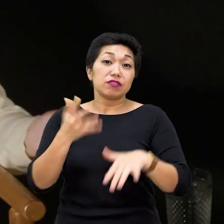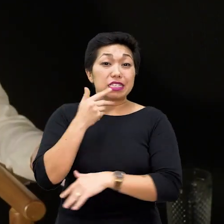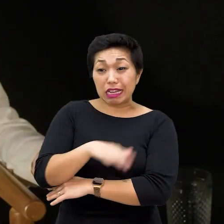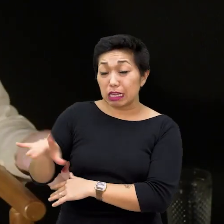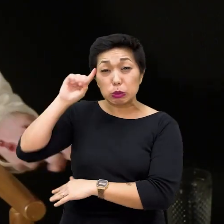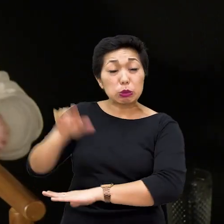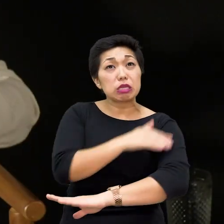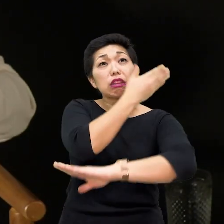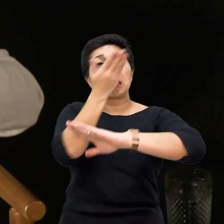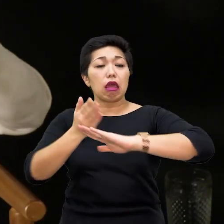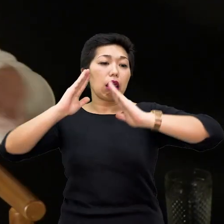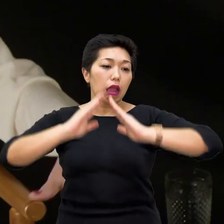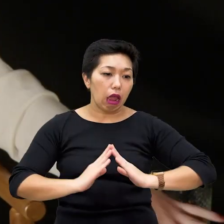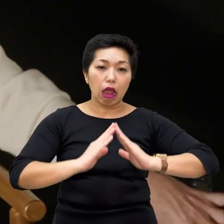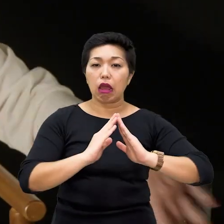sentada na